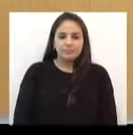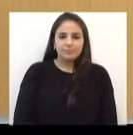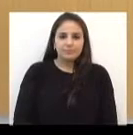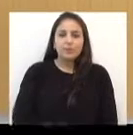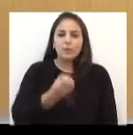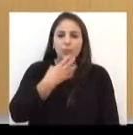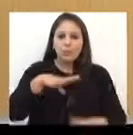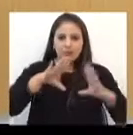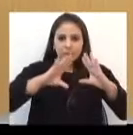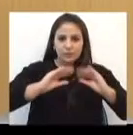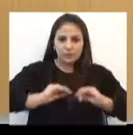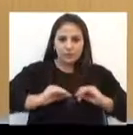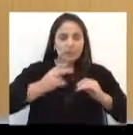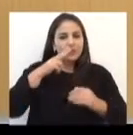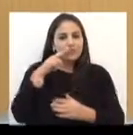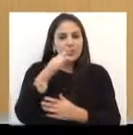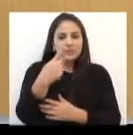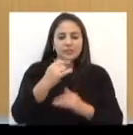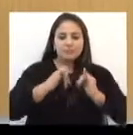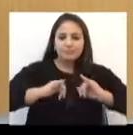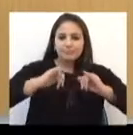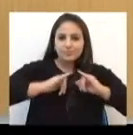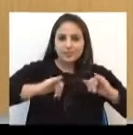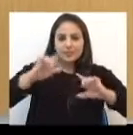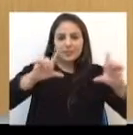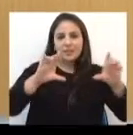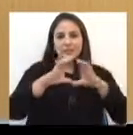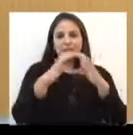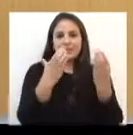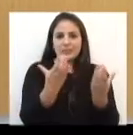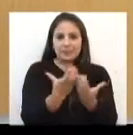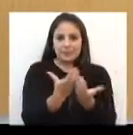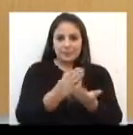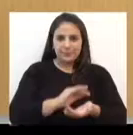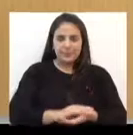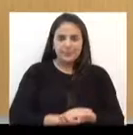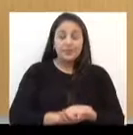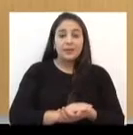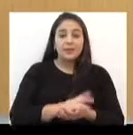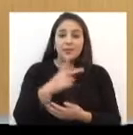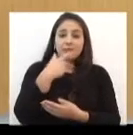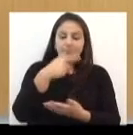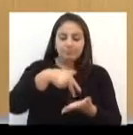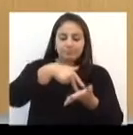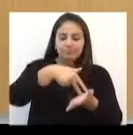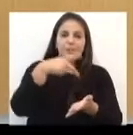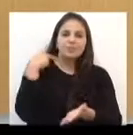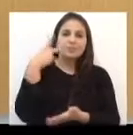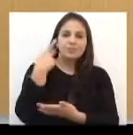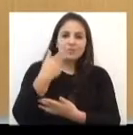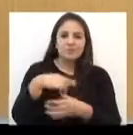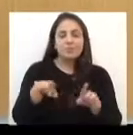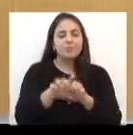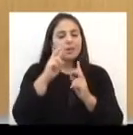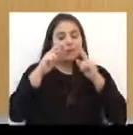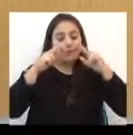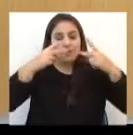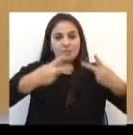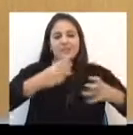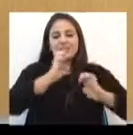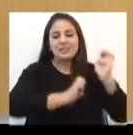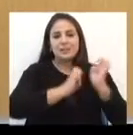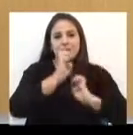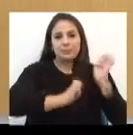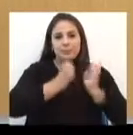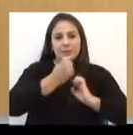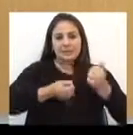Boa noite. Veja nesta edição do Jornal da Câmara. Orador do grande expediente reconhece empresa do ramo